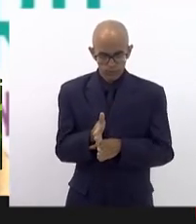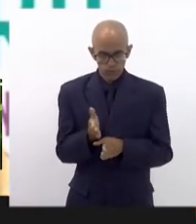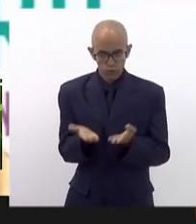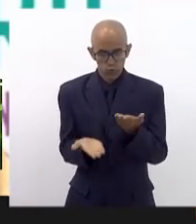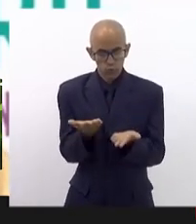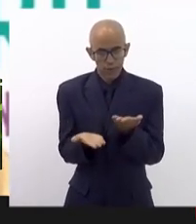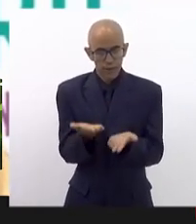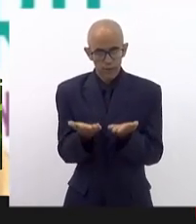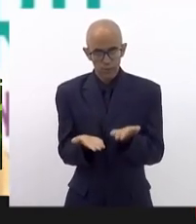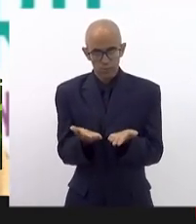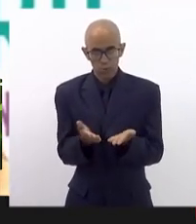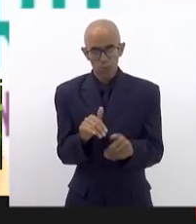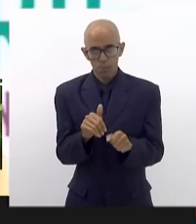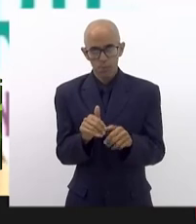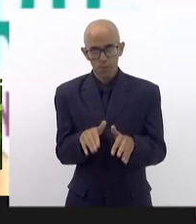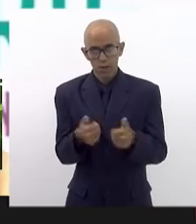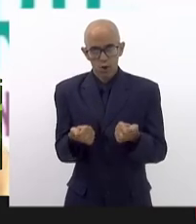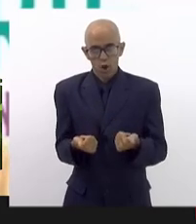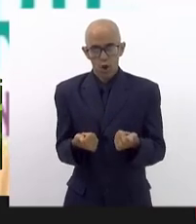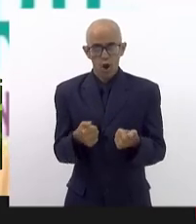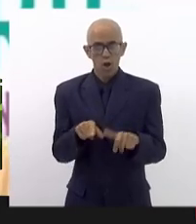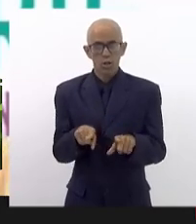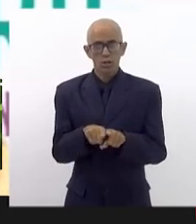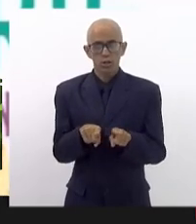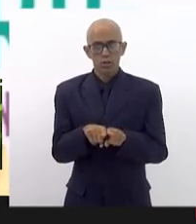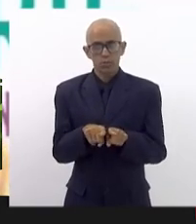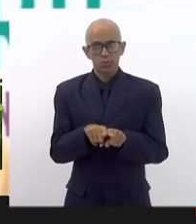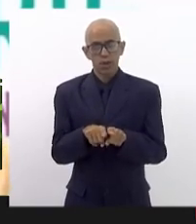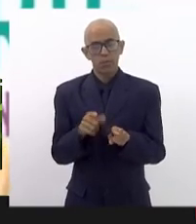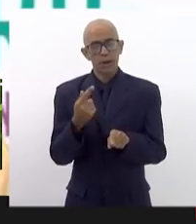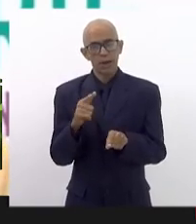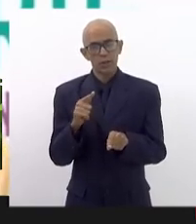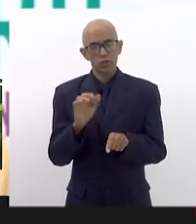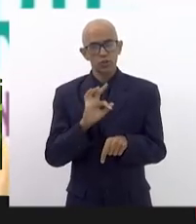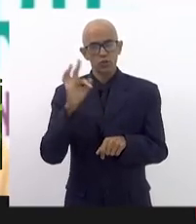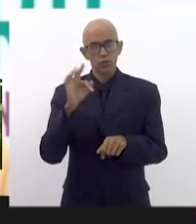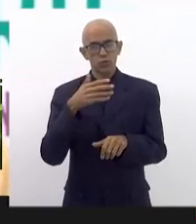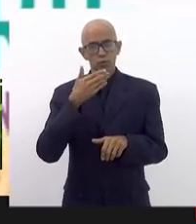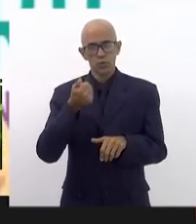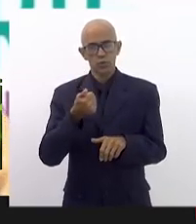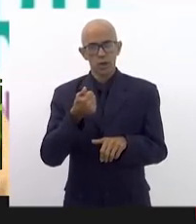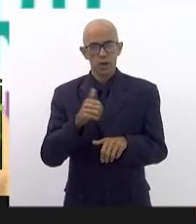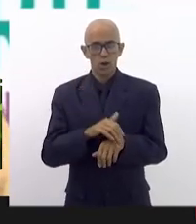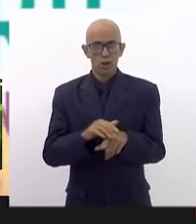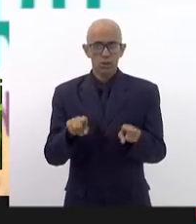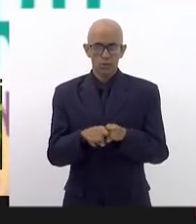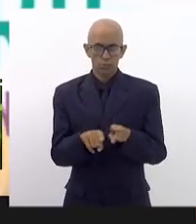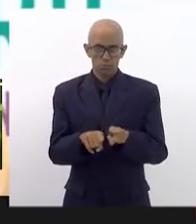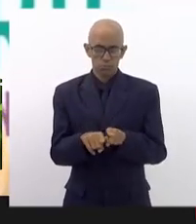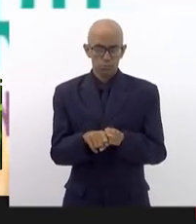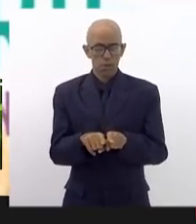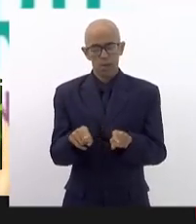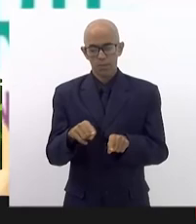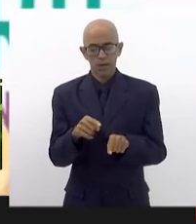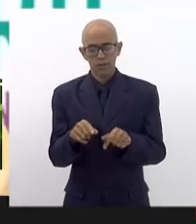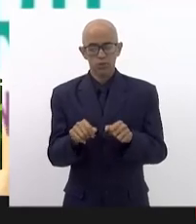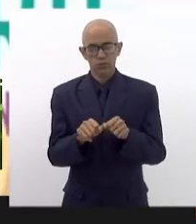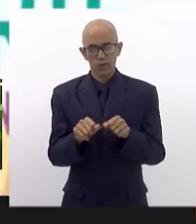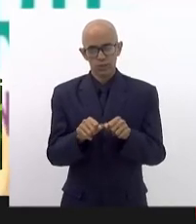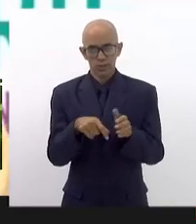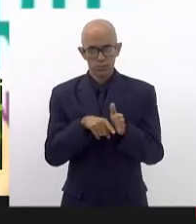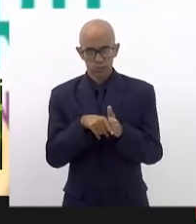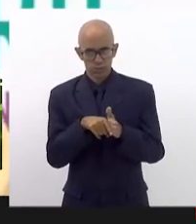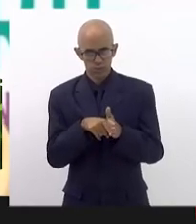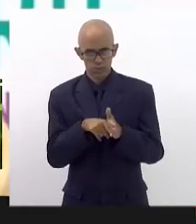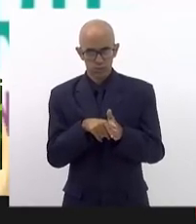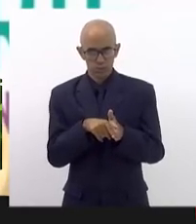maior e garantia de um pouco mais de futuro em relação à alocação dos recursos para fazer as pesquisas, porque elas não são